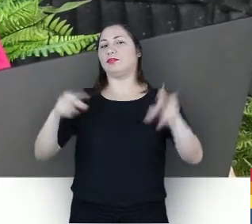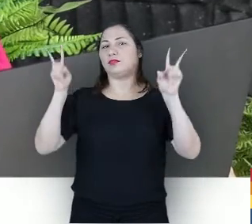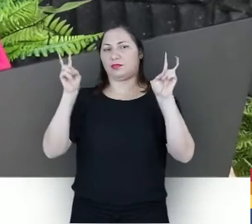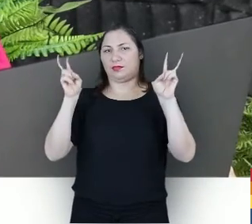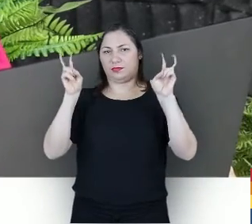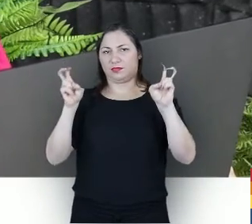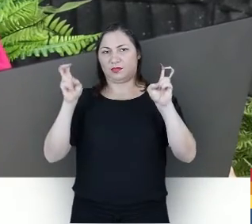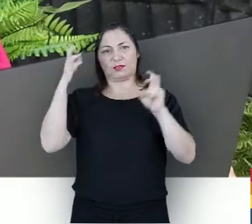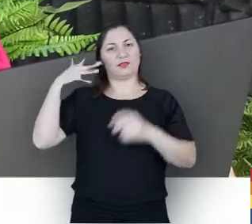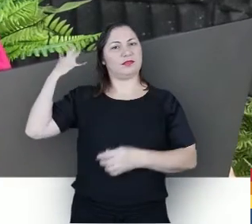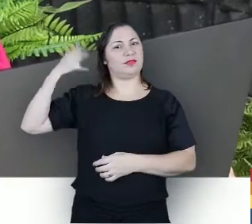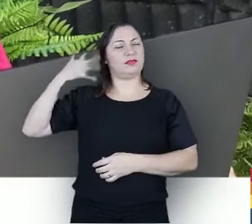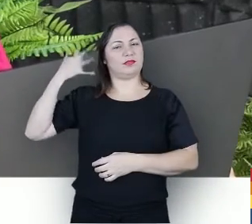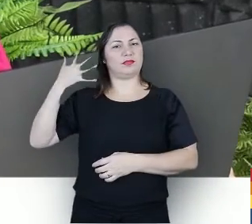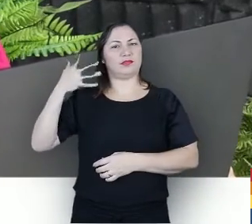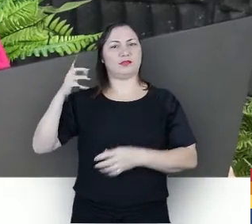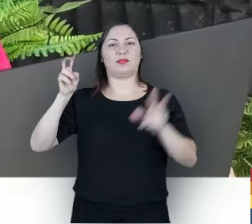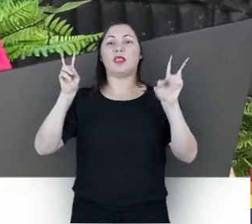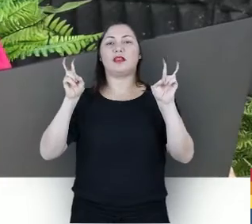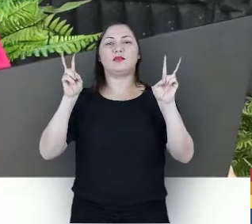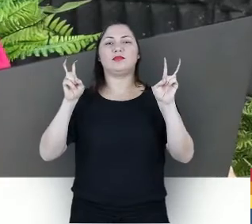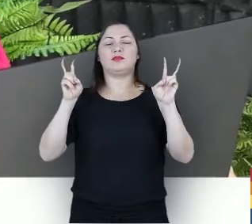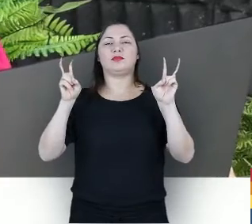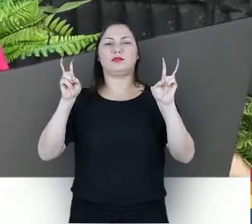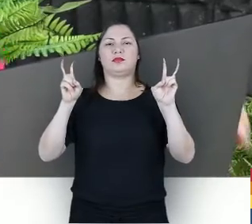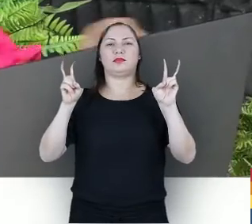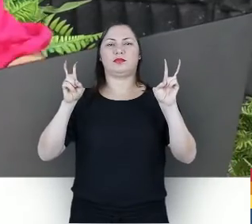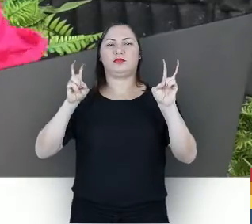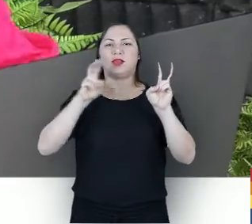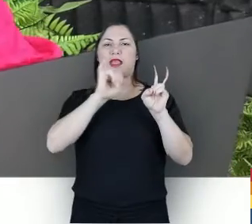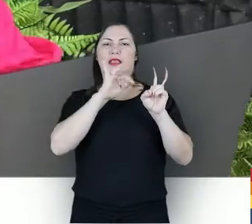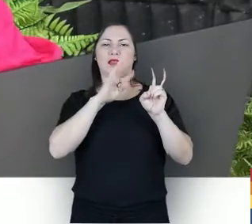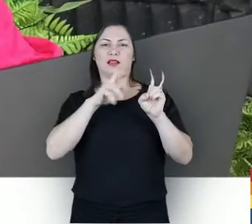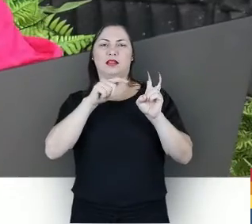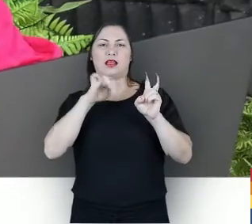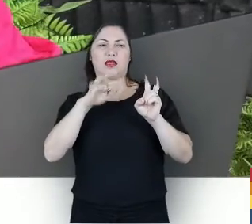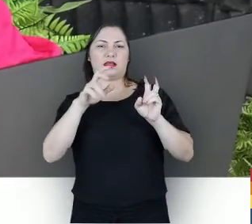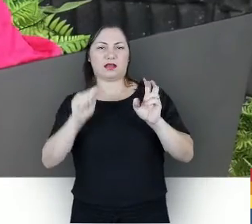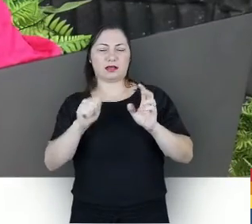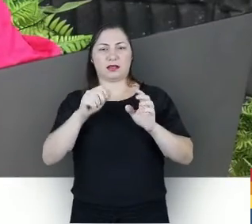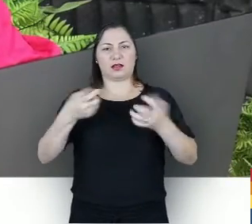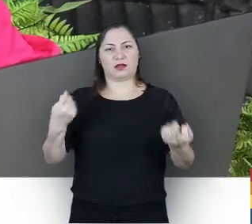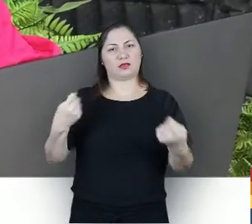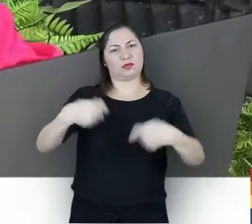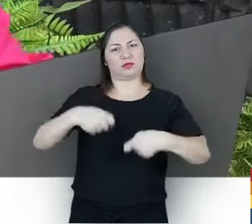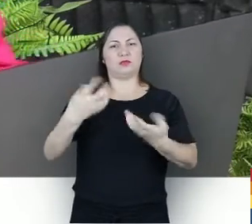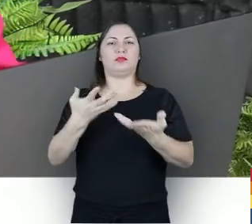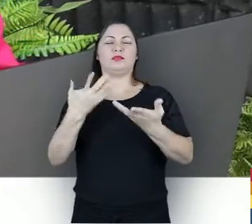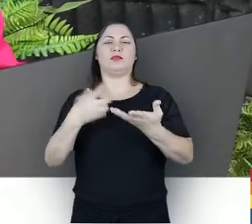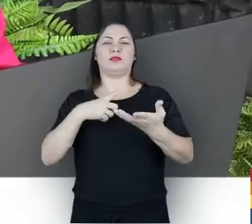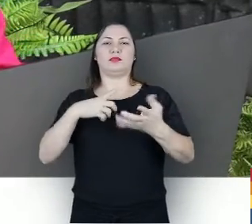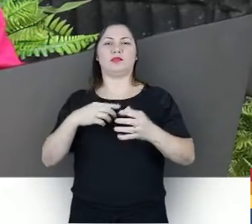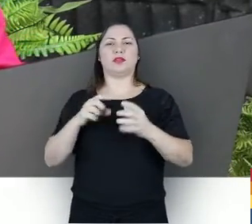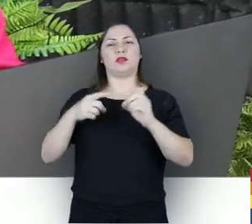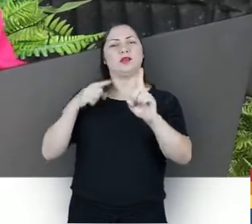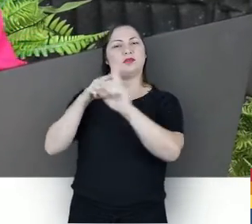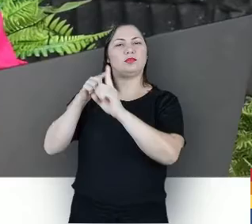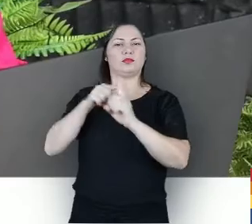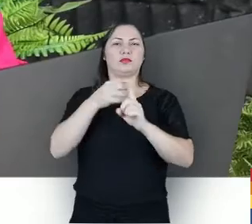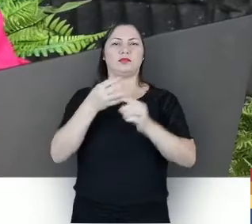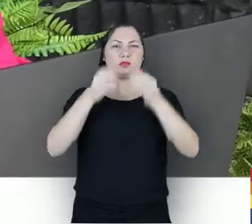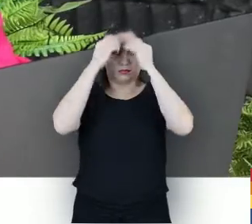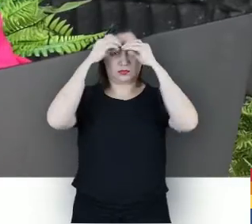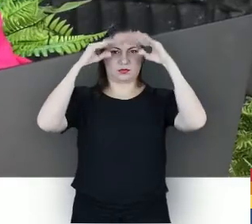no documento curricular referencial do Maranhão para o ensino médio para a área de linguagens e suas tecnologias. A partir desse